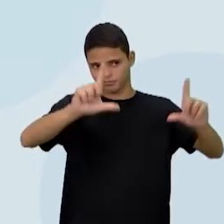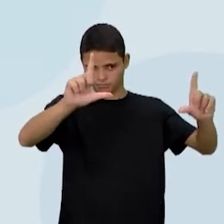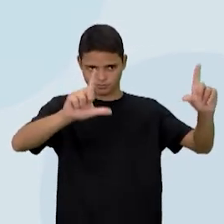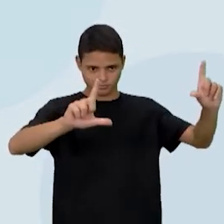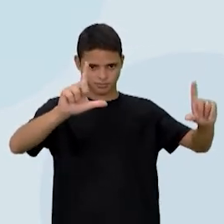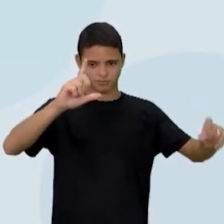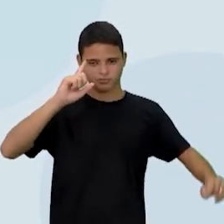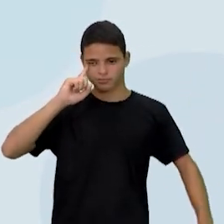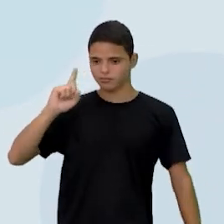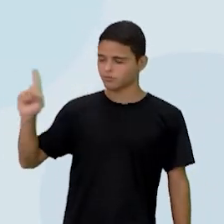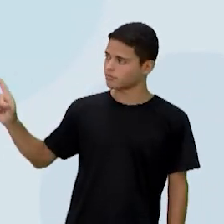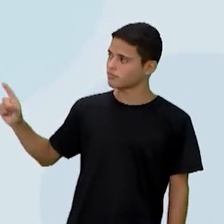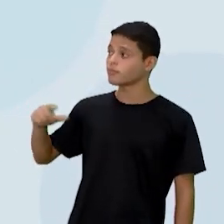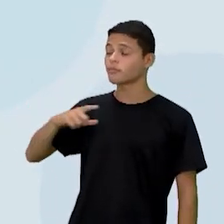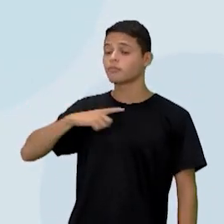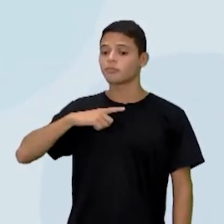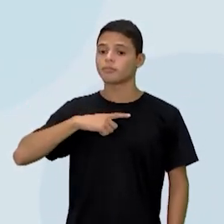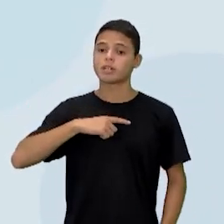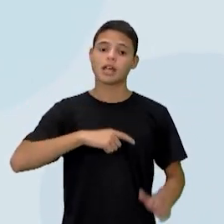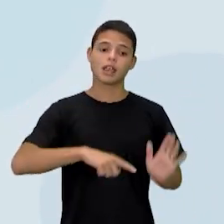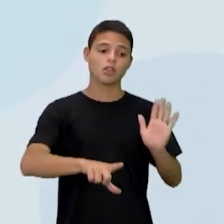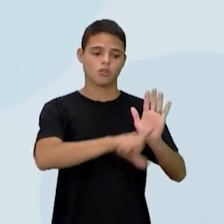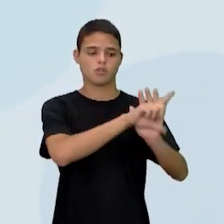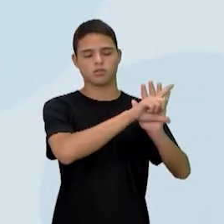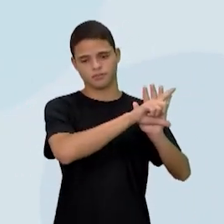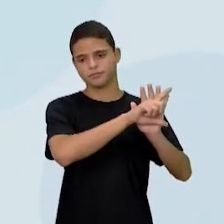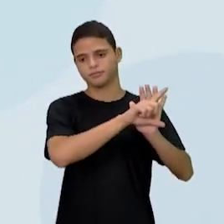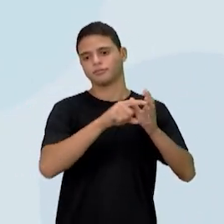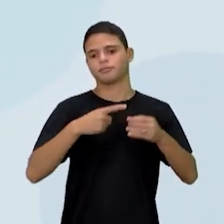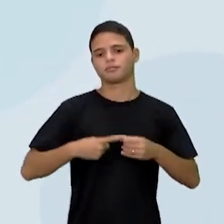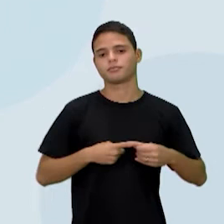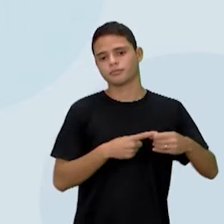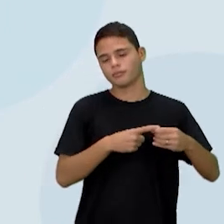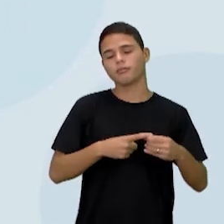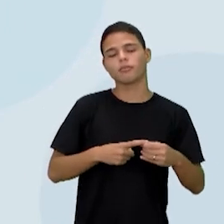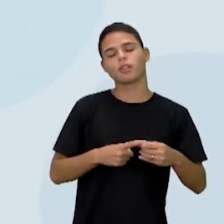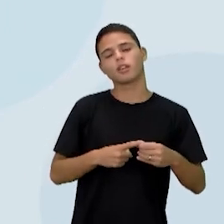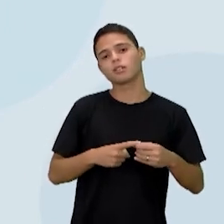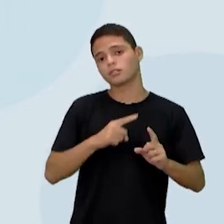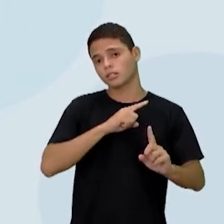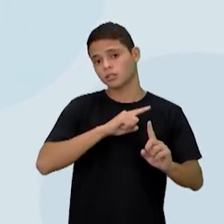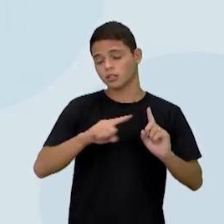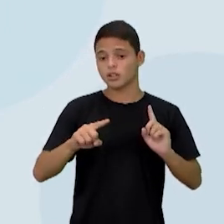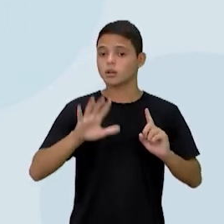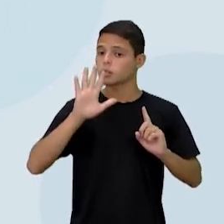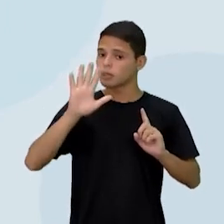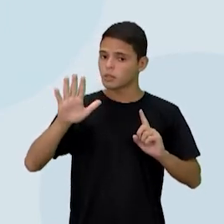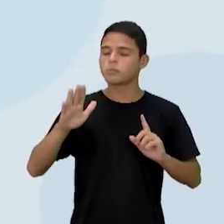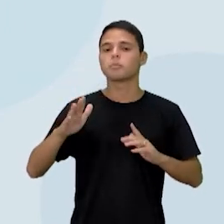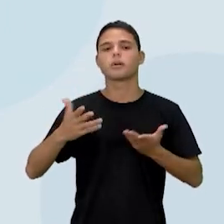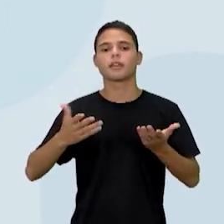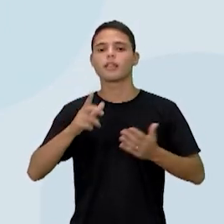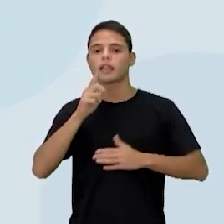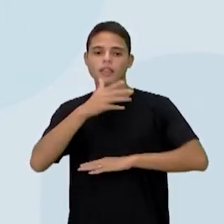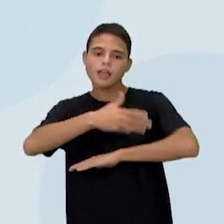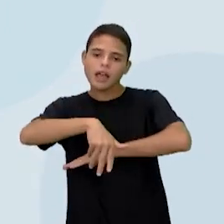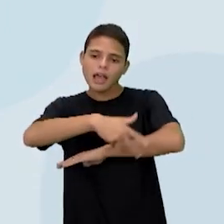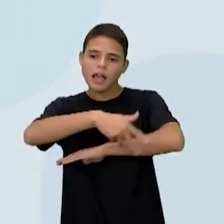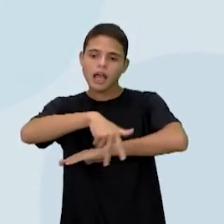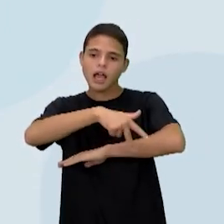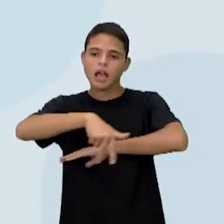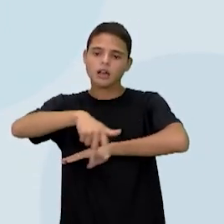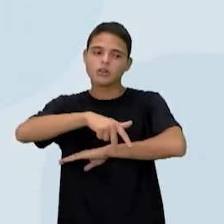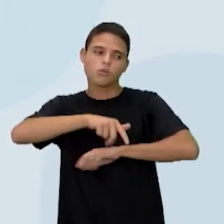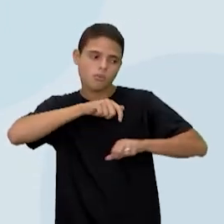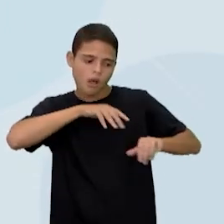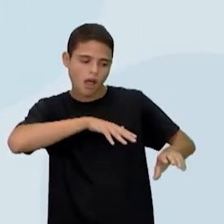mas como a lei municipal tirou. Mas é muito comum nas estradas, né? Sim. Em outros países, outros estados, aí também a gente vê esses